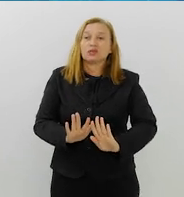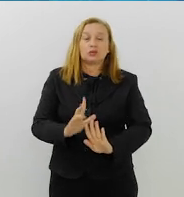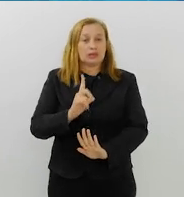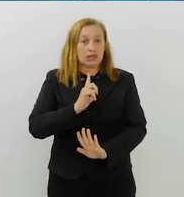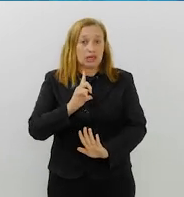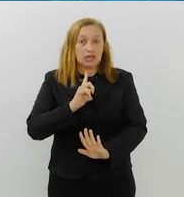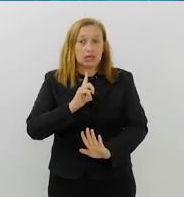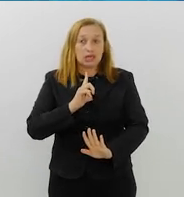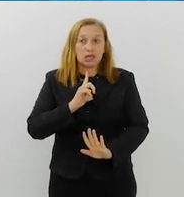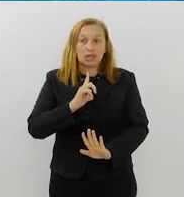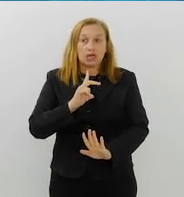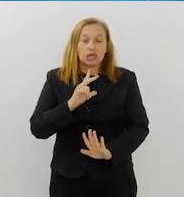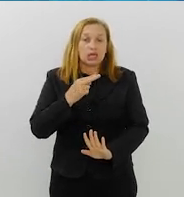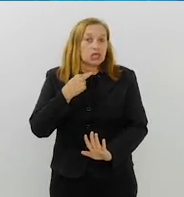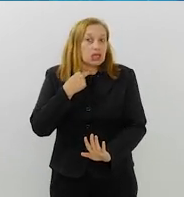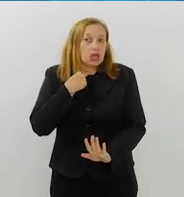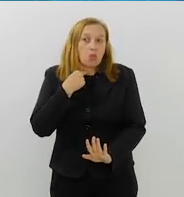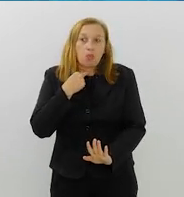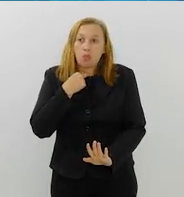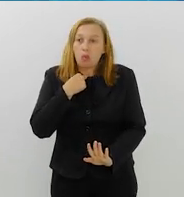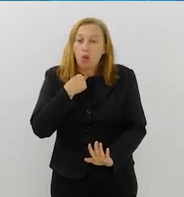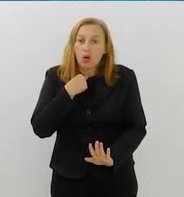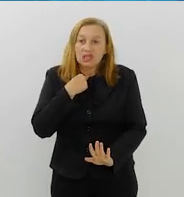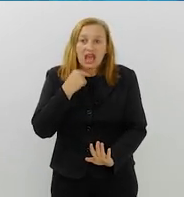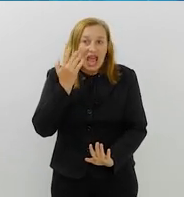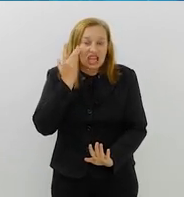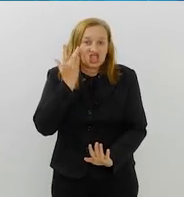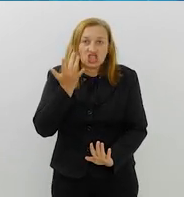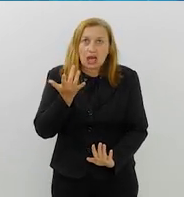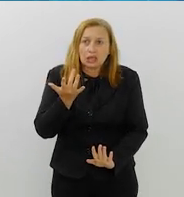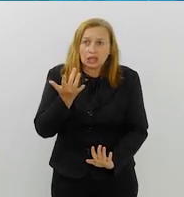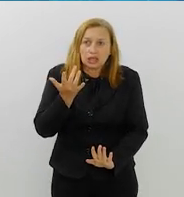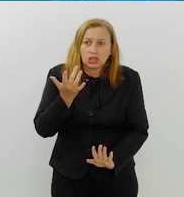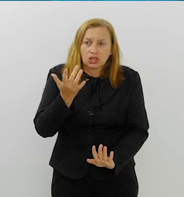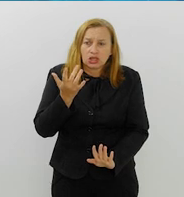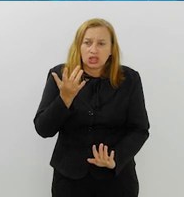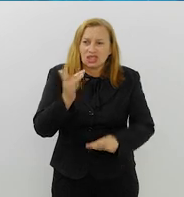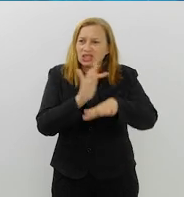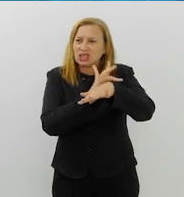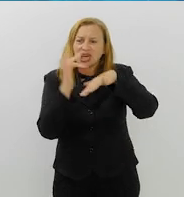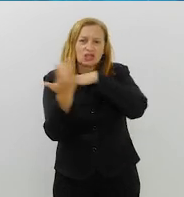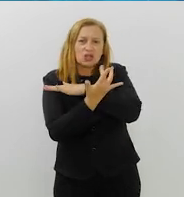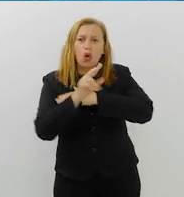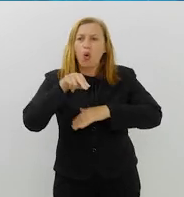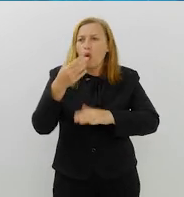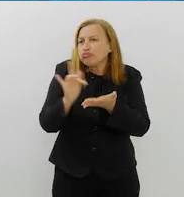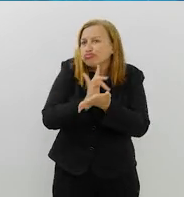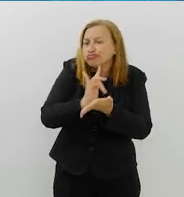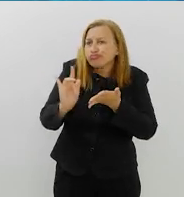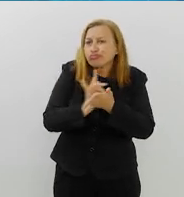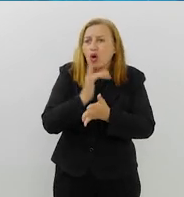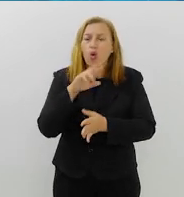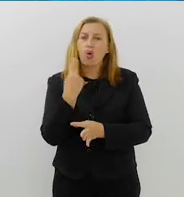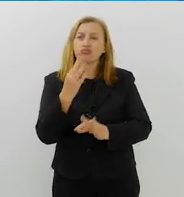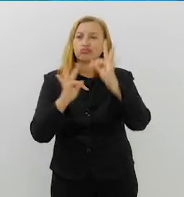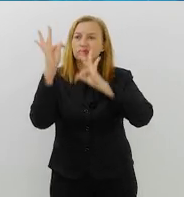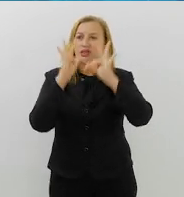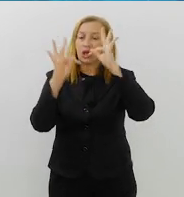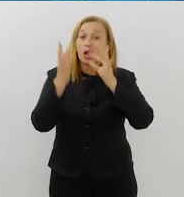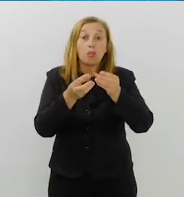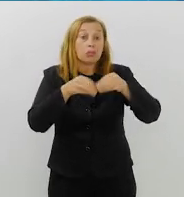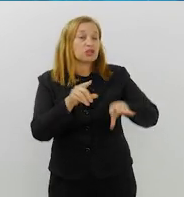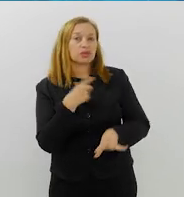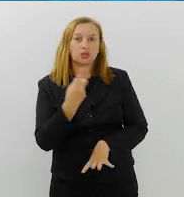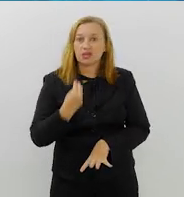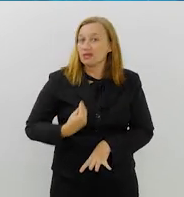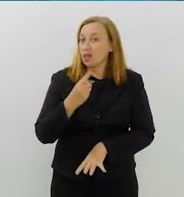é que a gente não pode cair no extremo de considerar que as redes sociais ou o celular ou tecnologia é um